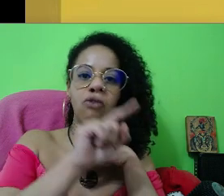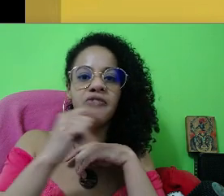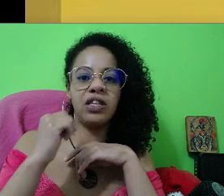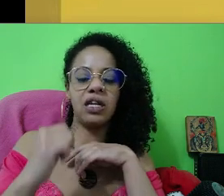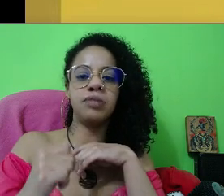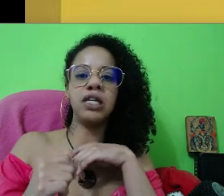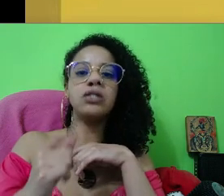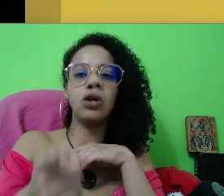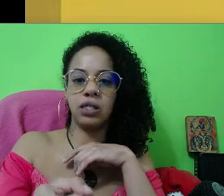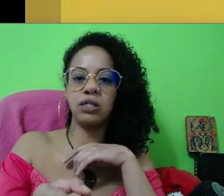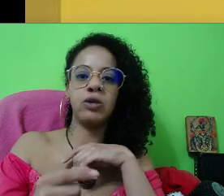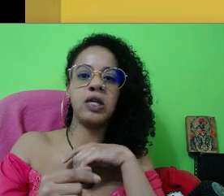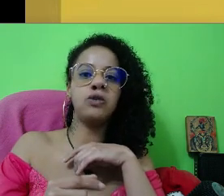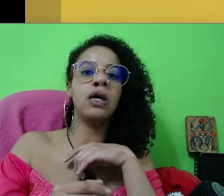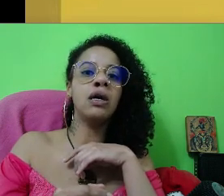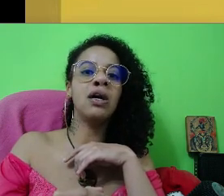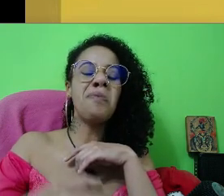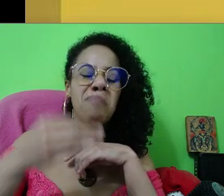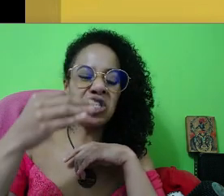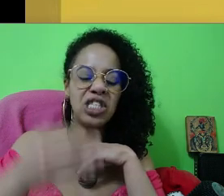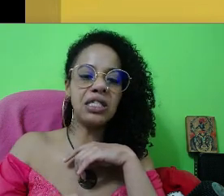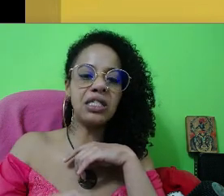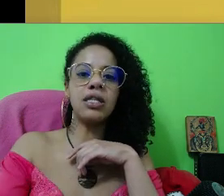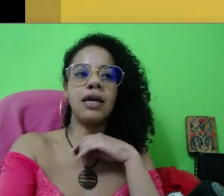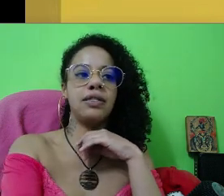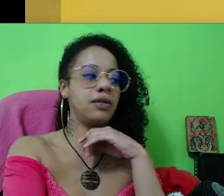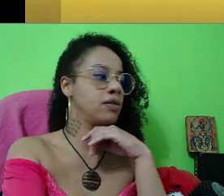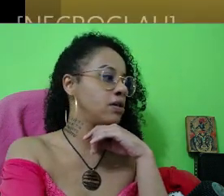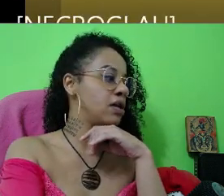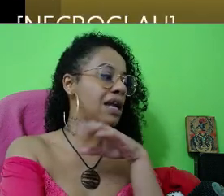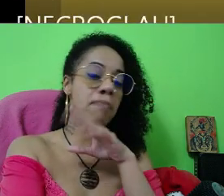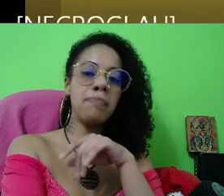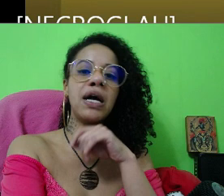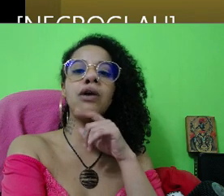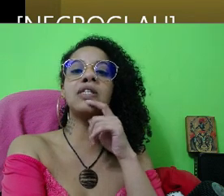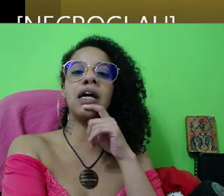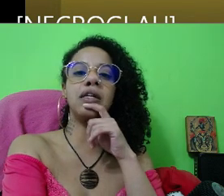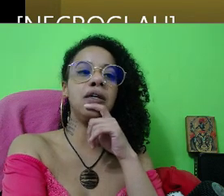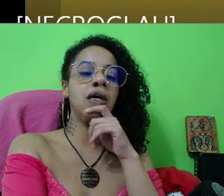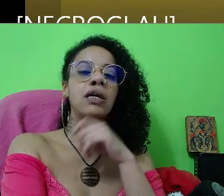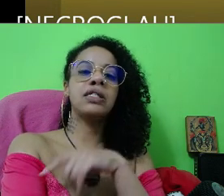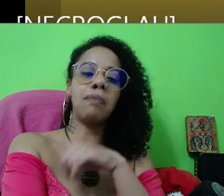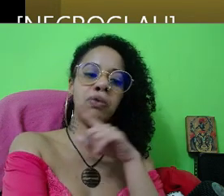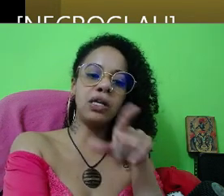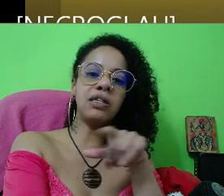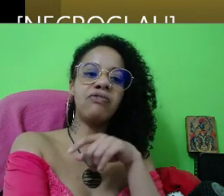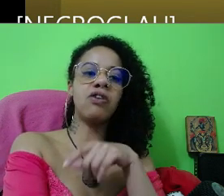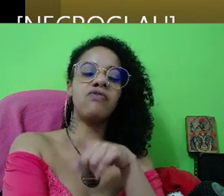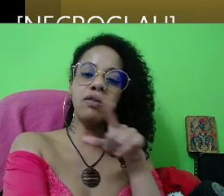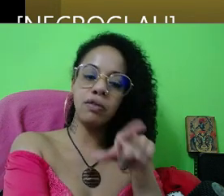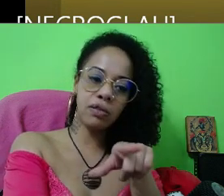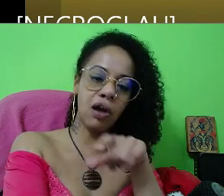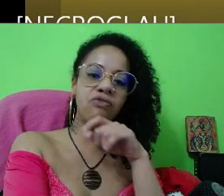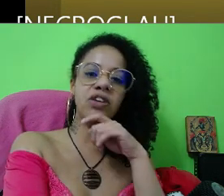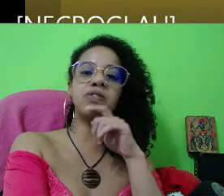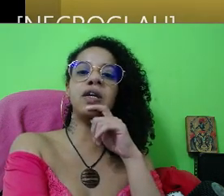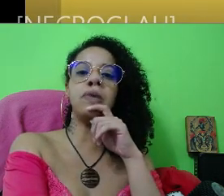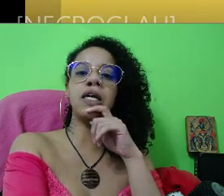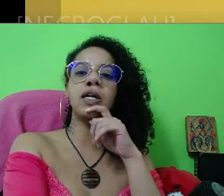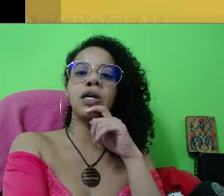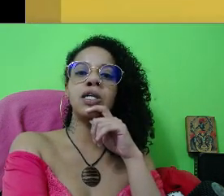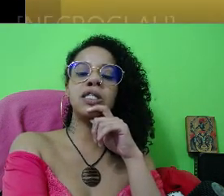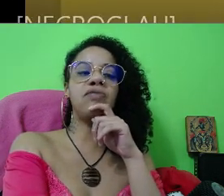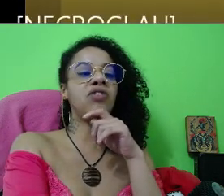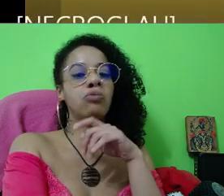ter certeza que o alvo vai estar nas minhas costas não na sua pode ter certeza Na mesma calçada se a polícia for vir talvez